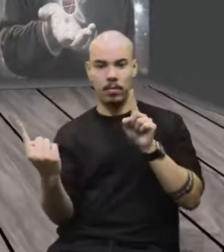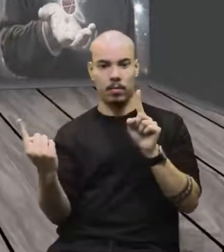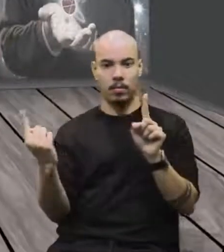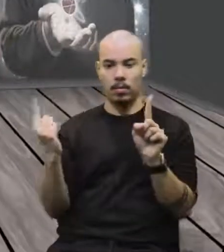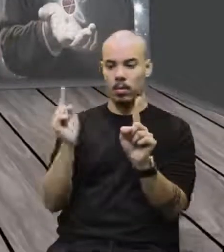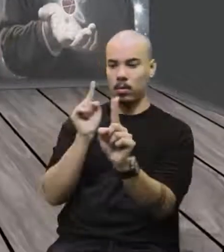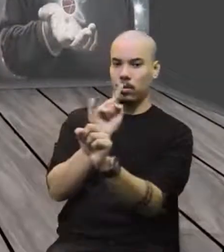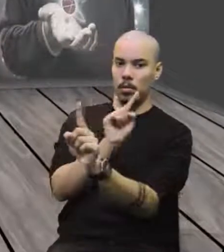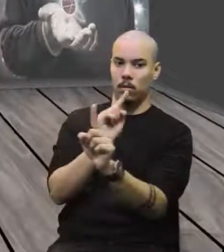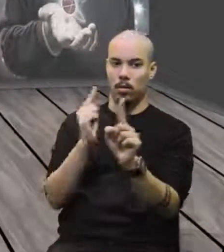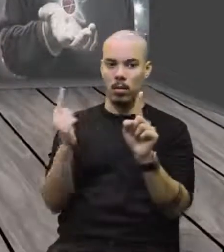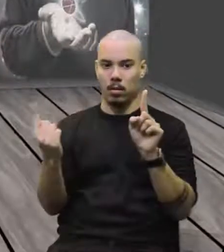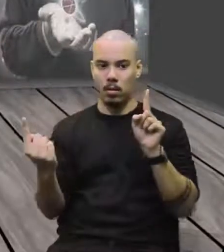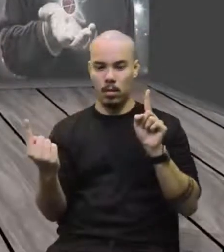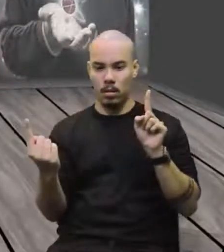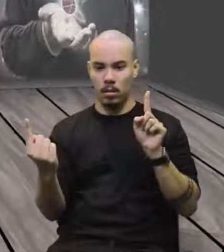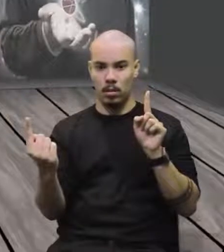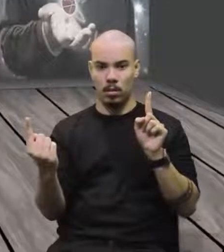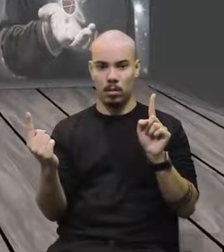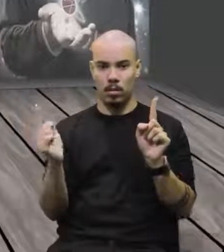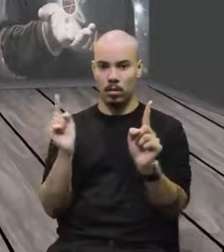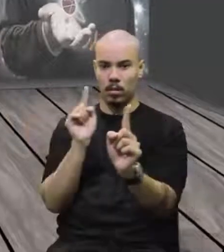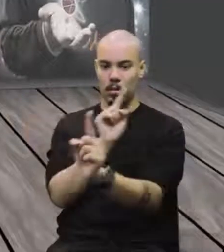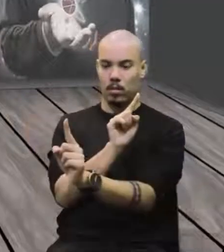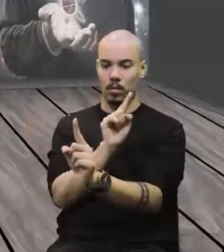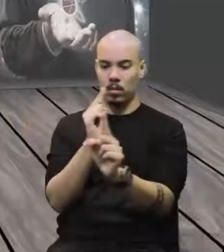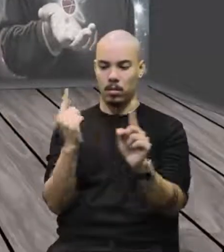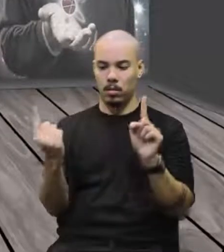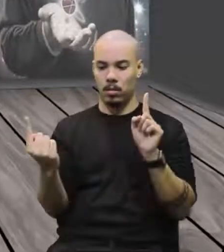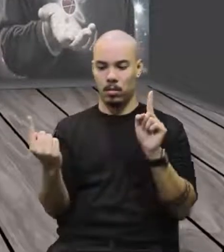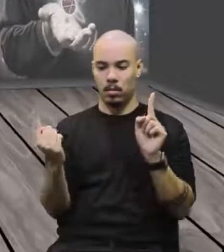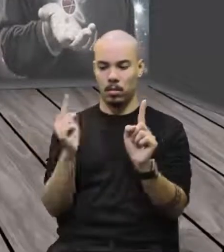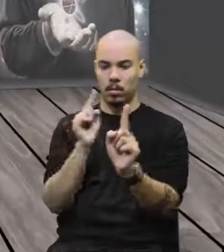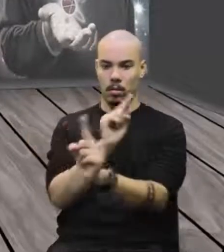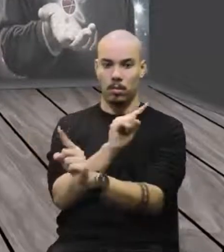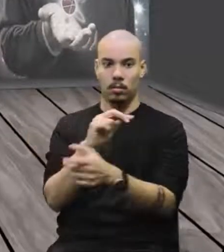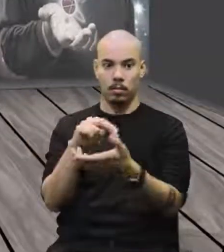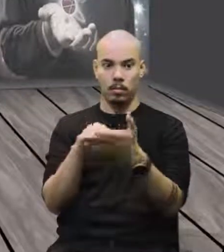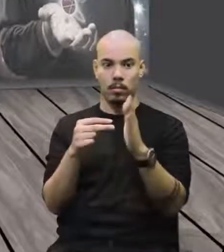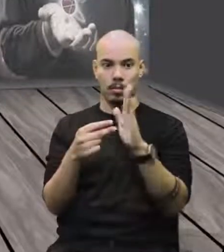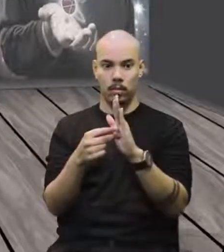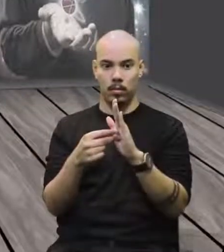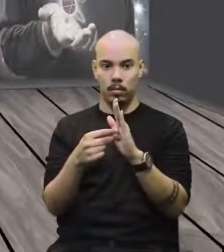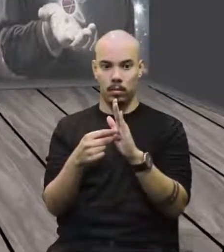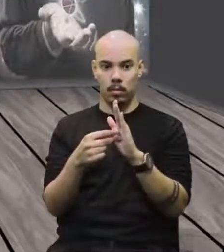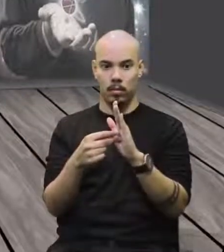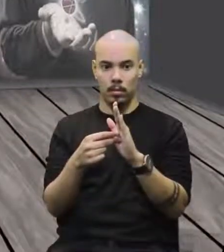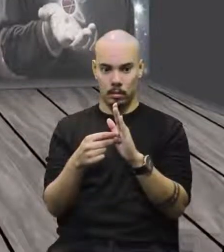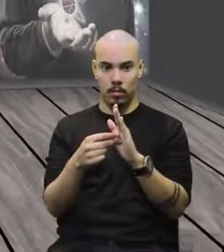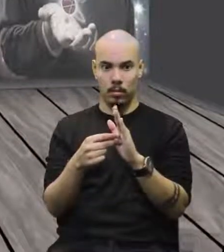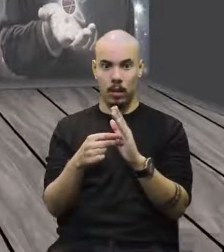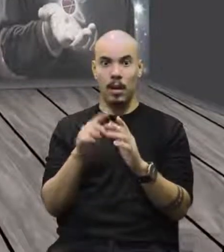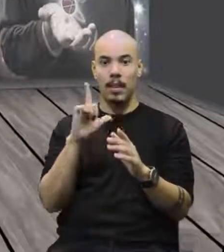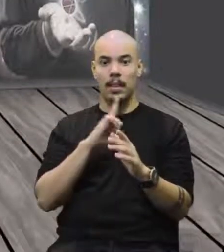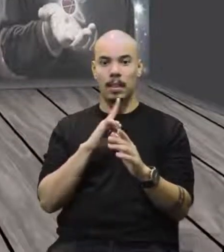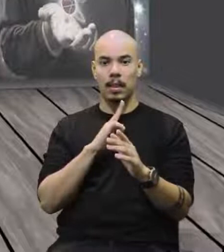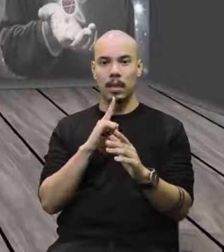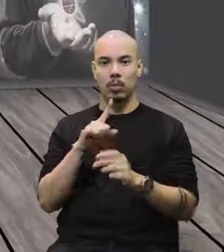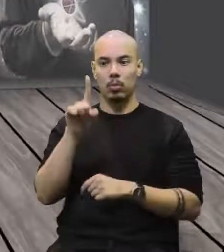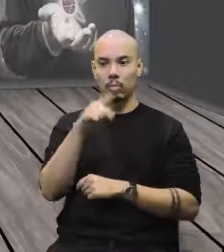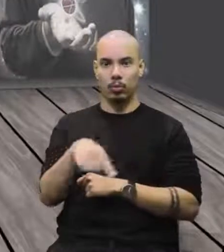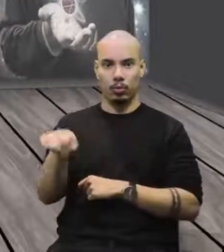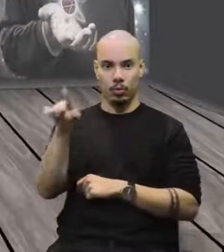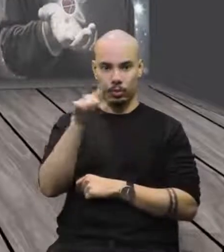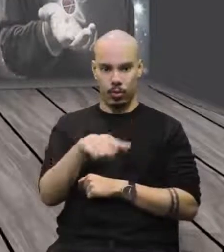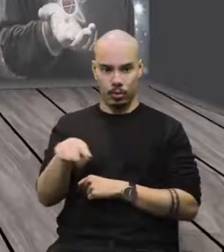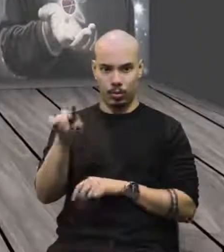daquela... Aí você pega e fazer essa alavanca aqui, ó. Girar. Então tem que ter 2. Para cá, para lá, mas está fazendo o mesmo sentido.